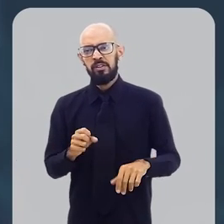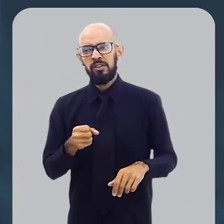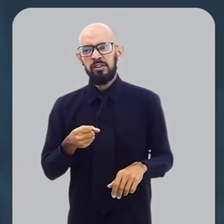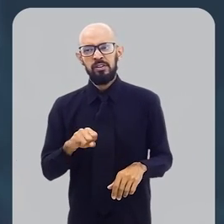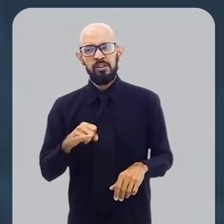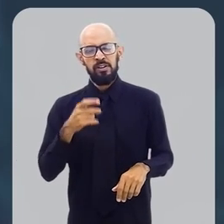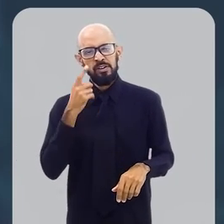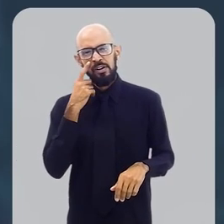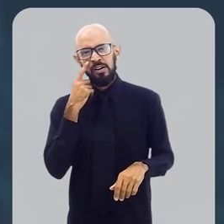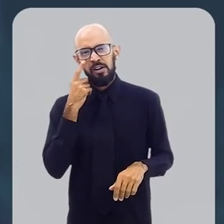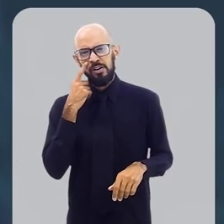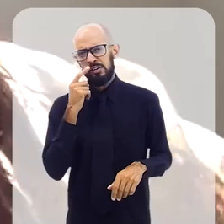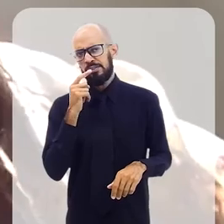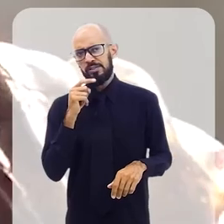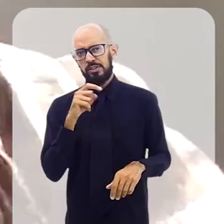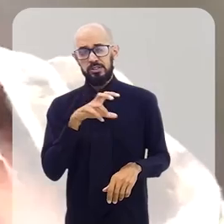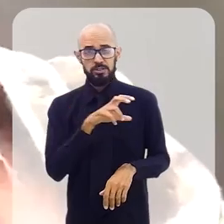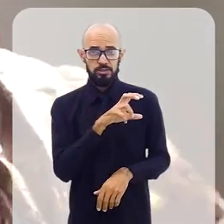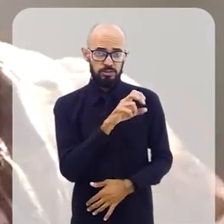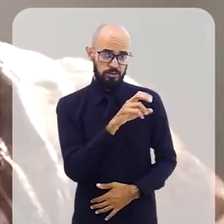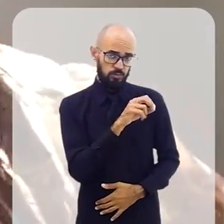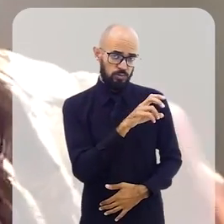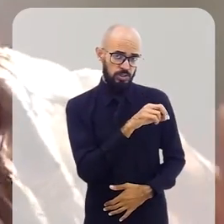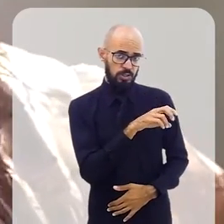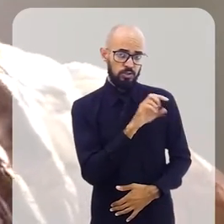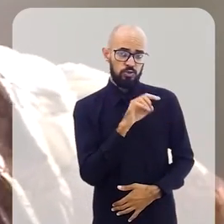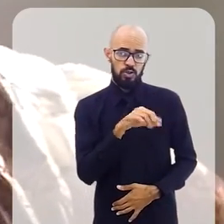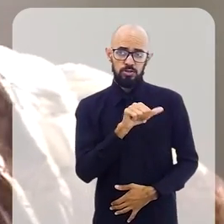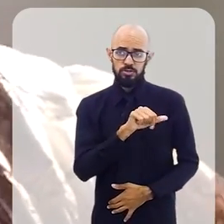gente busca. Então, né, se a gente olha no recorte